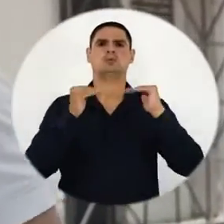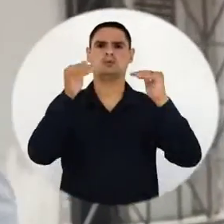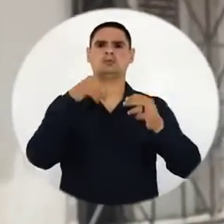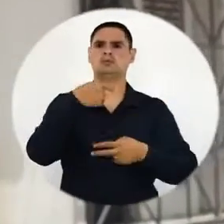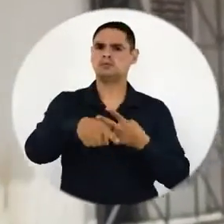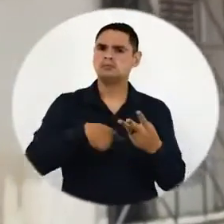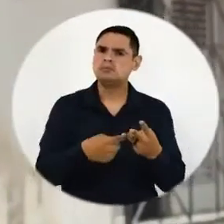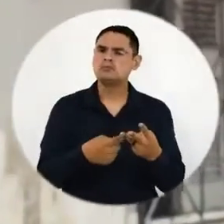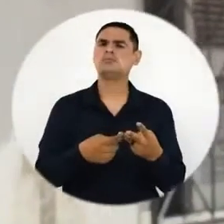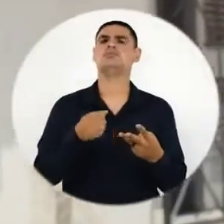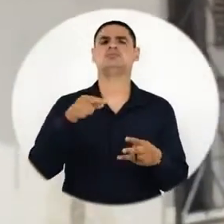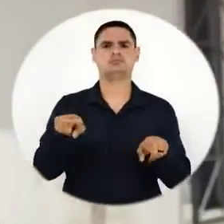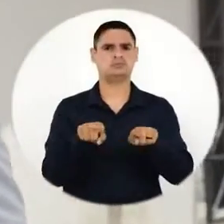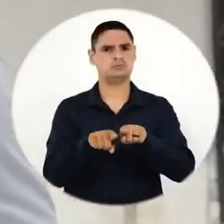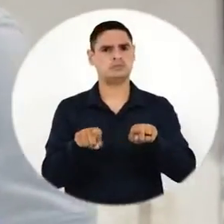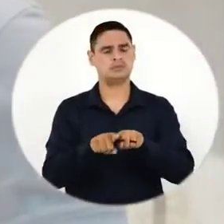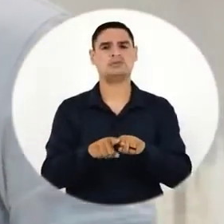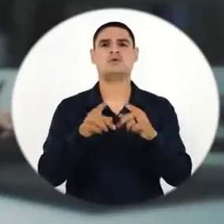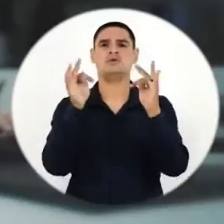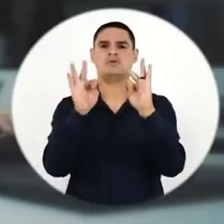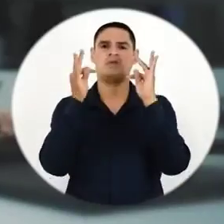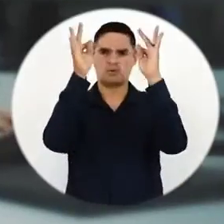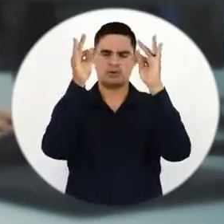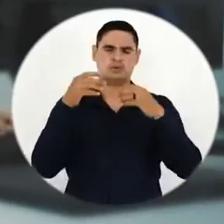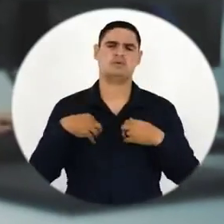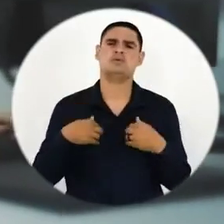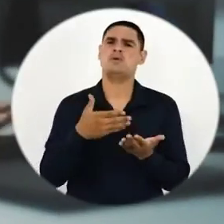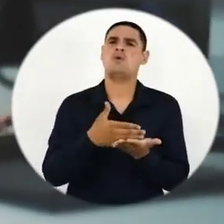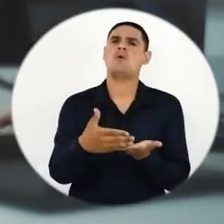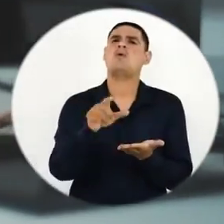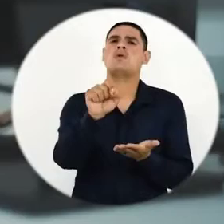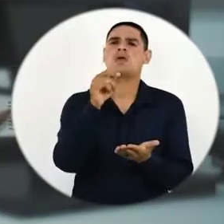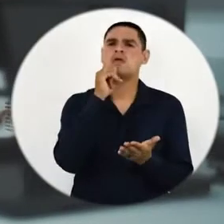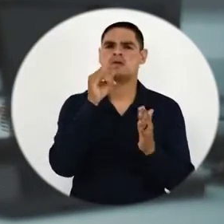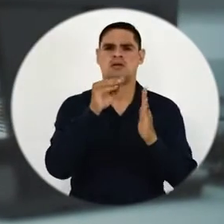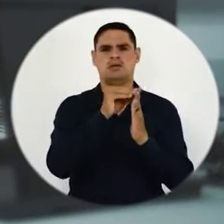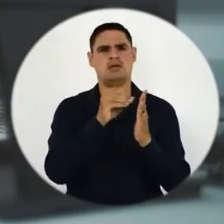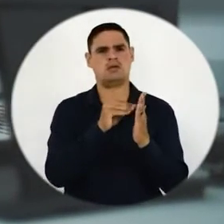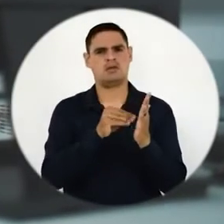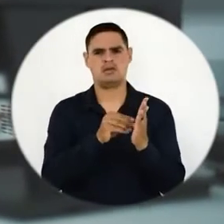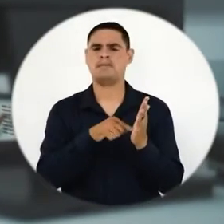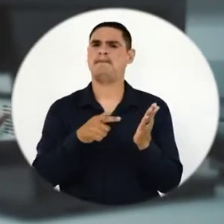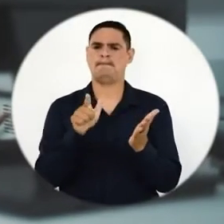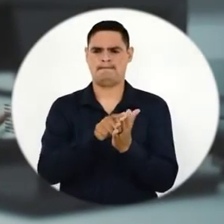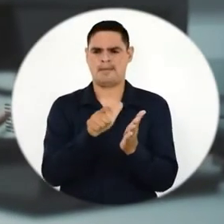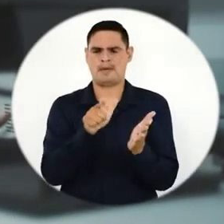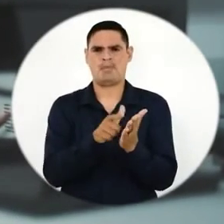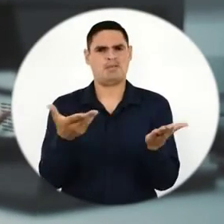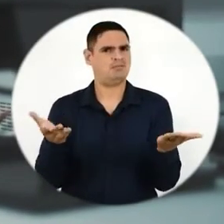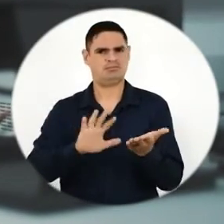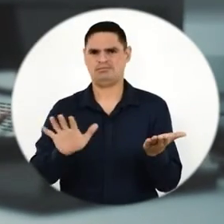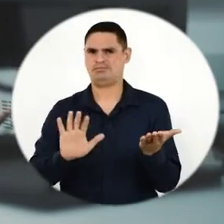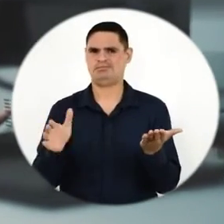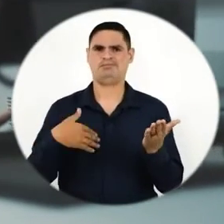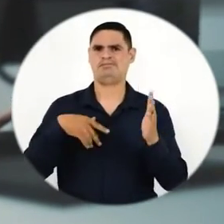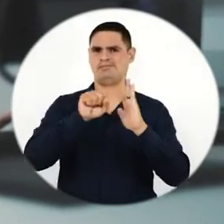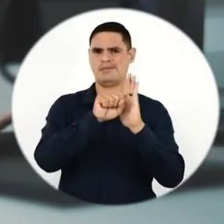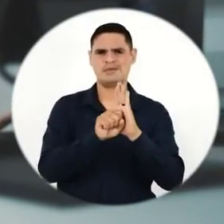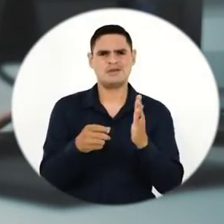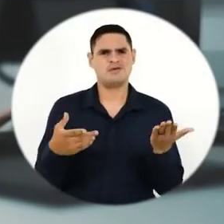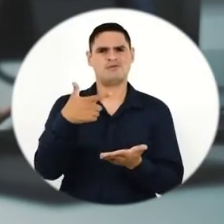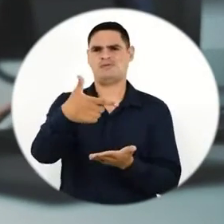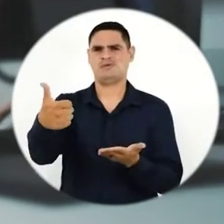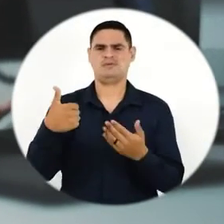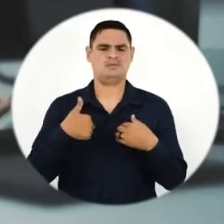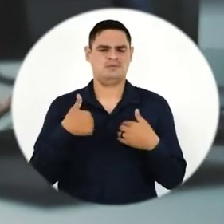o que já existe. E também investir em tecnologia. Para começar, vamos aprimorar um prontuário eletrônico. Estamos no século XXI, não faz